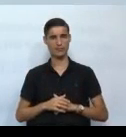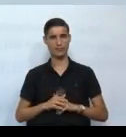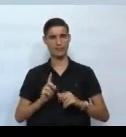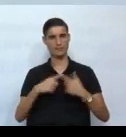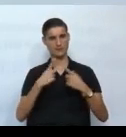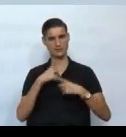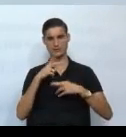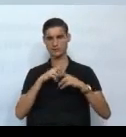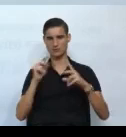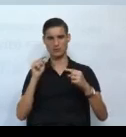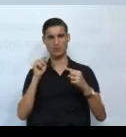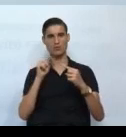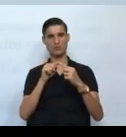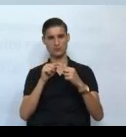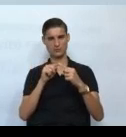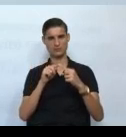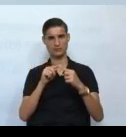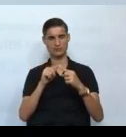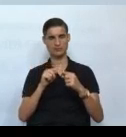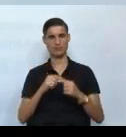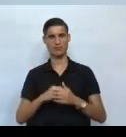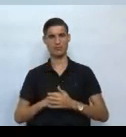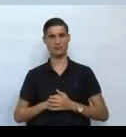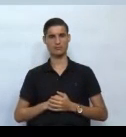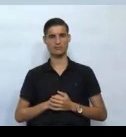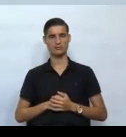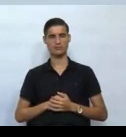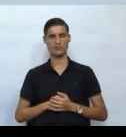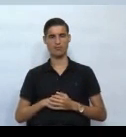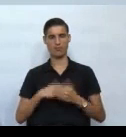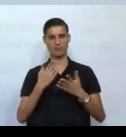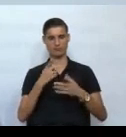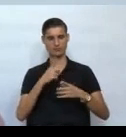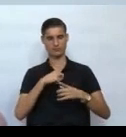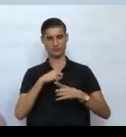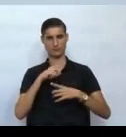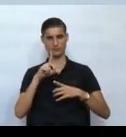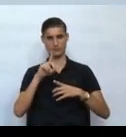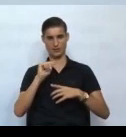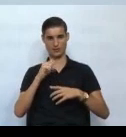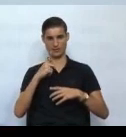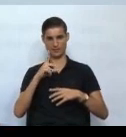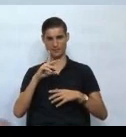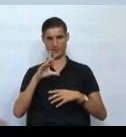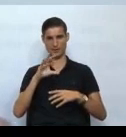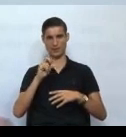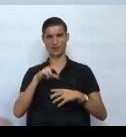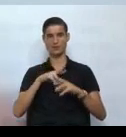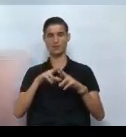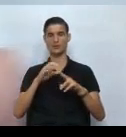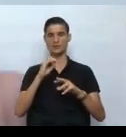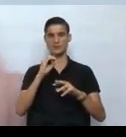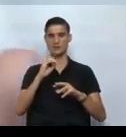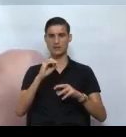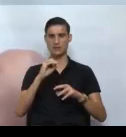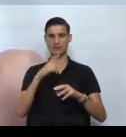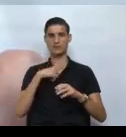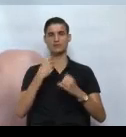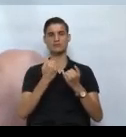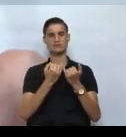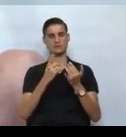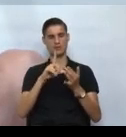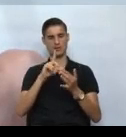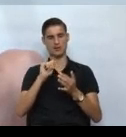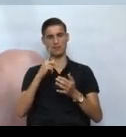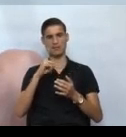mesmo objetivo, a mesma funcionalidade. Quando eu tenho que esse laplaciano ele é igual a zero, nós temos a nossa equação